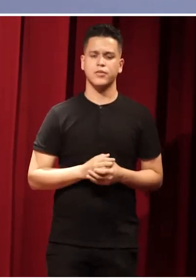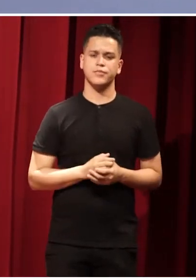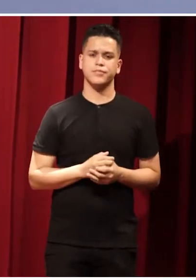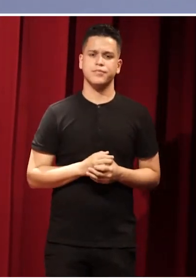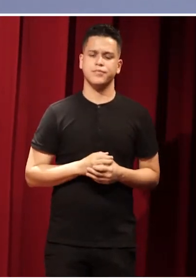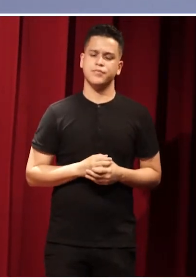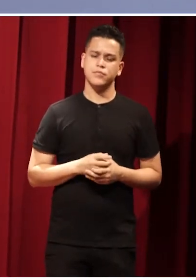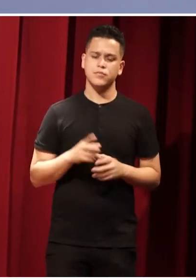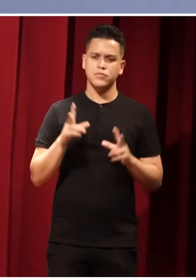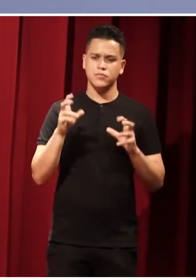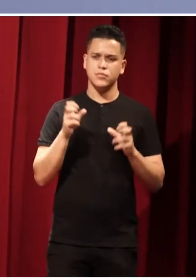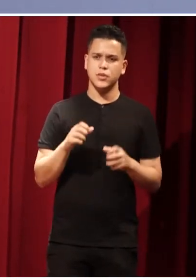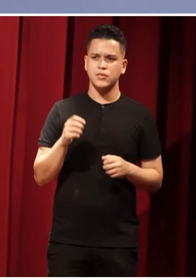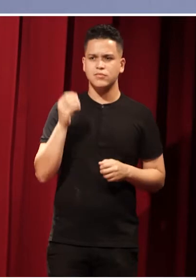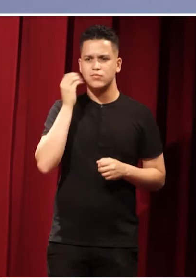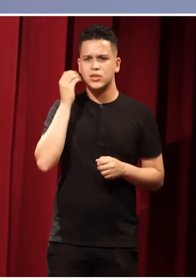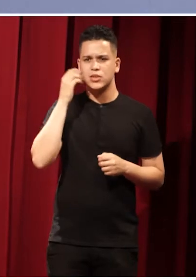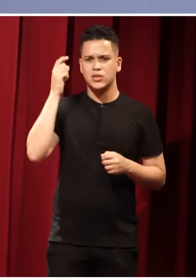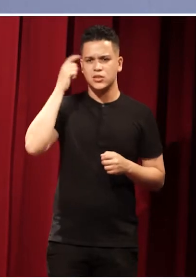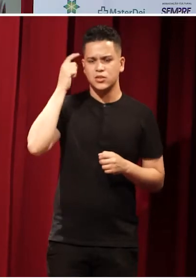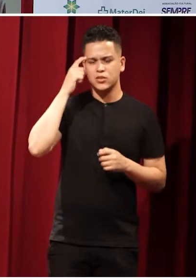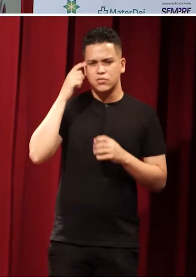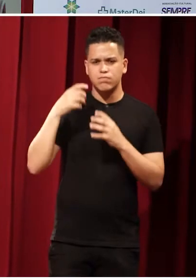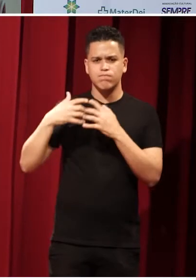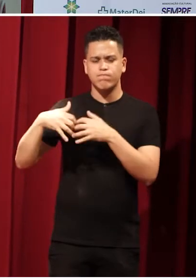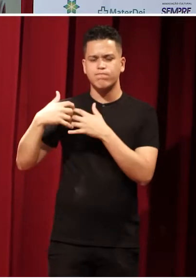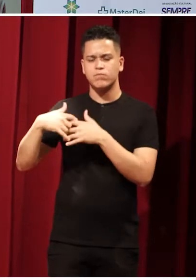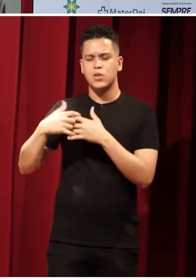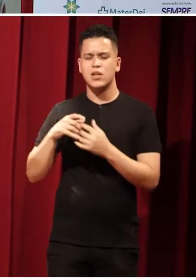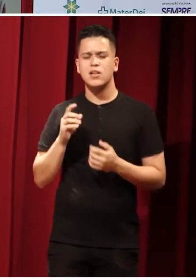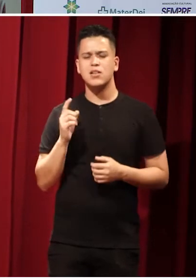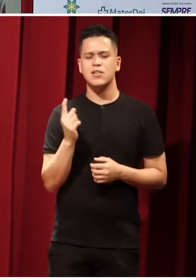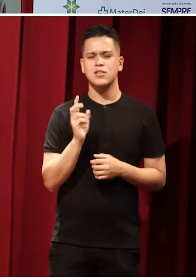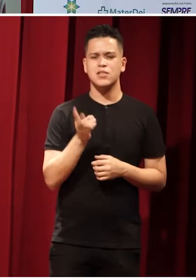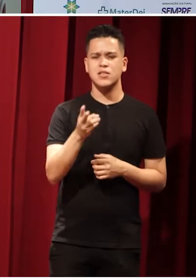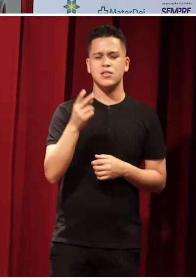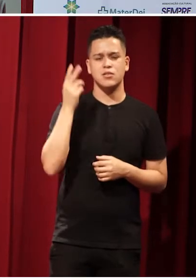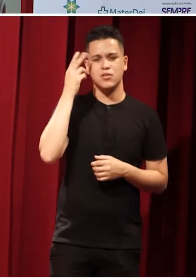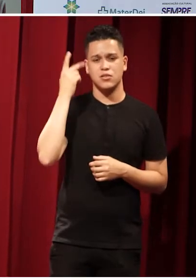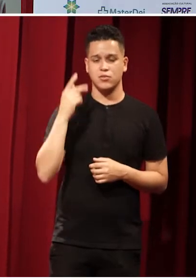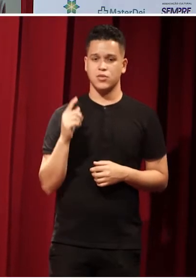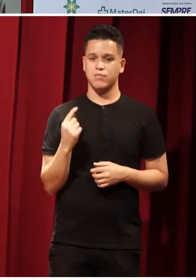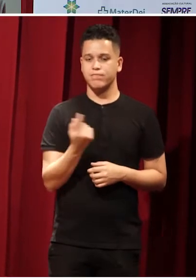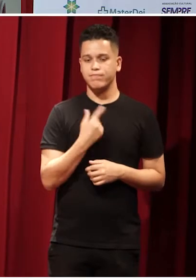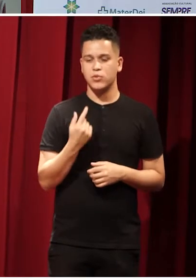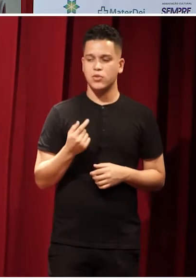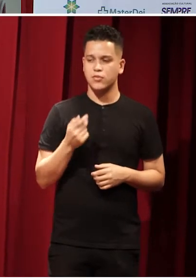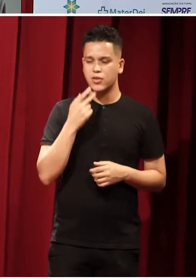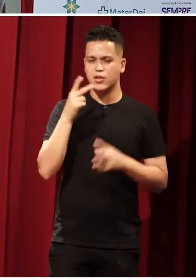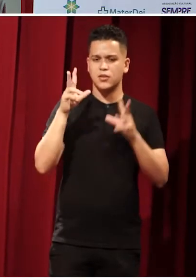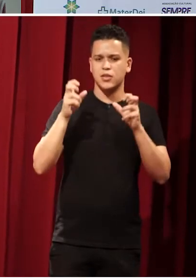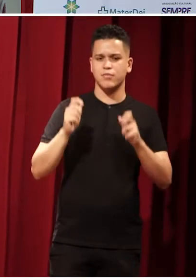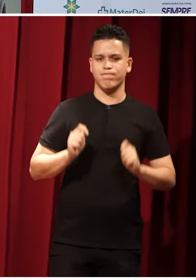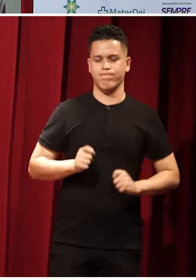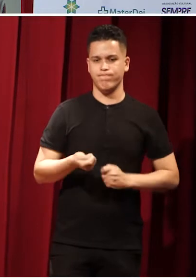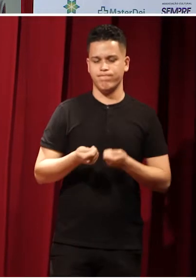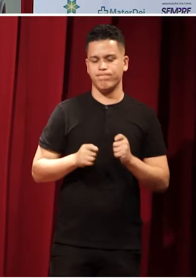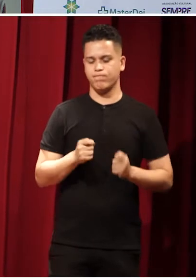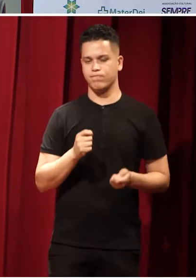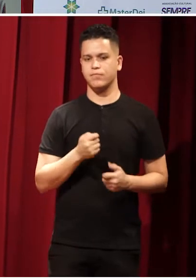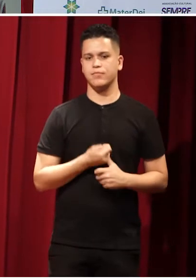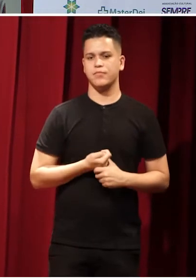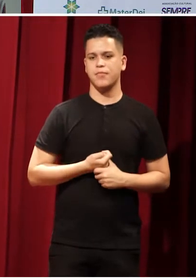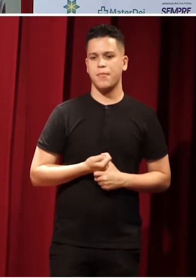Indo nesse sentido e tentando dar uma quebra no seu raciocínio, é muito comum dizer que